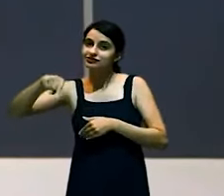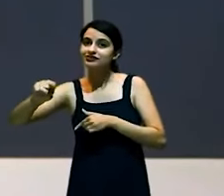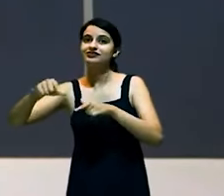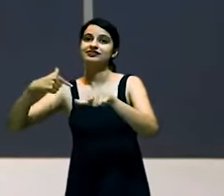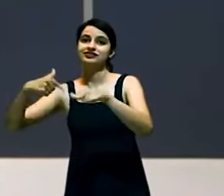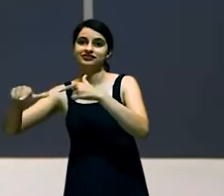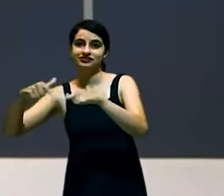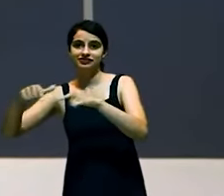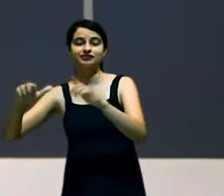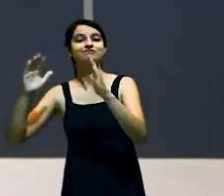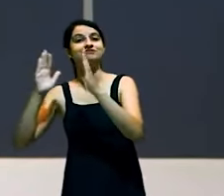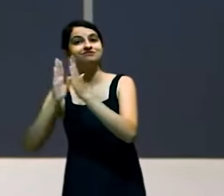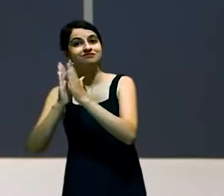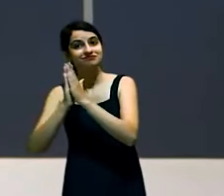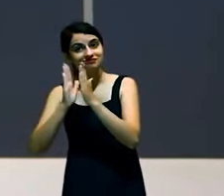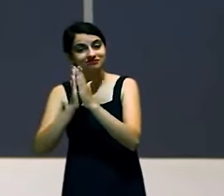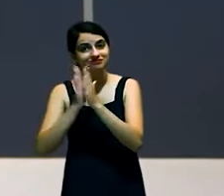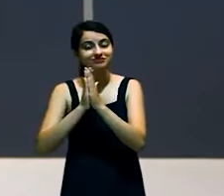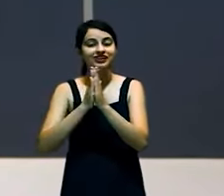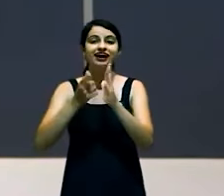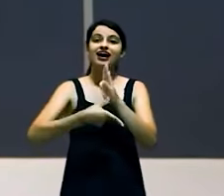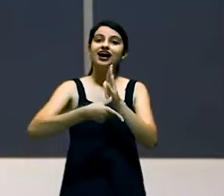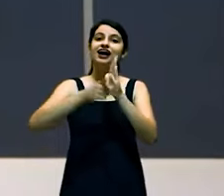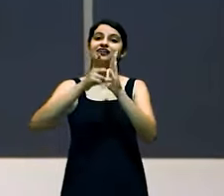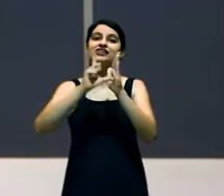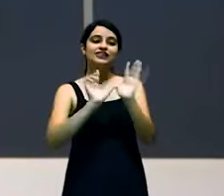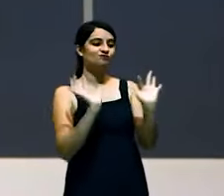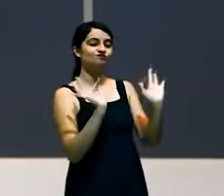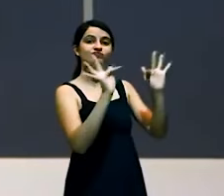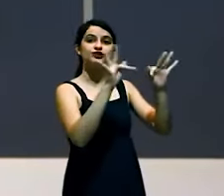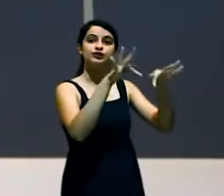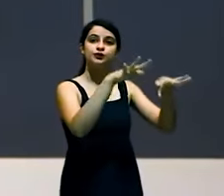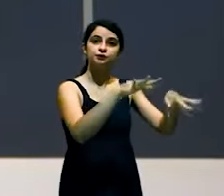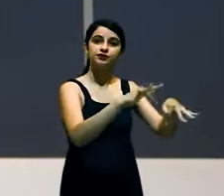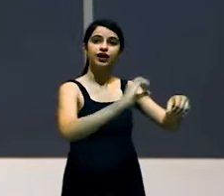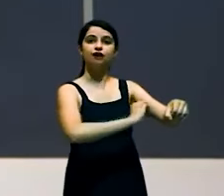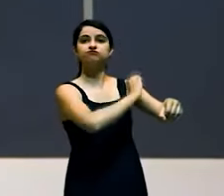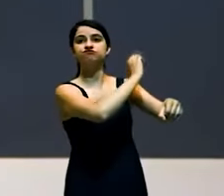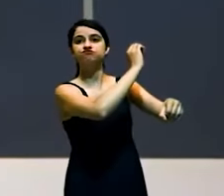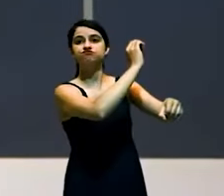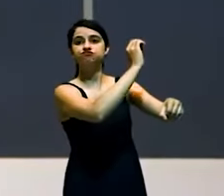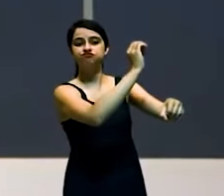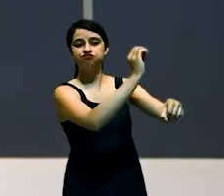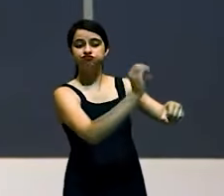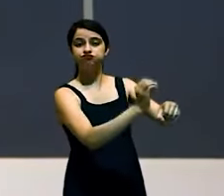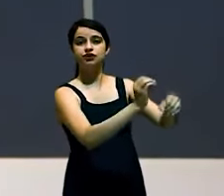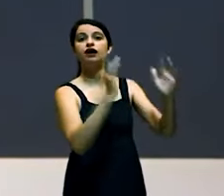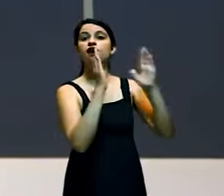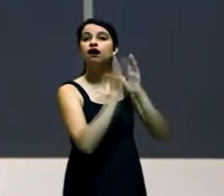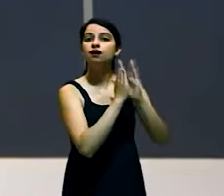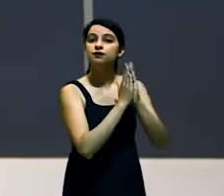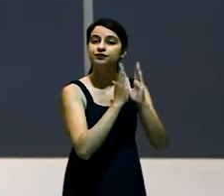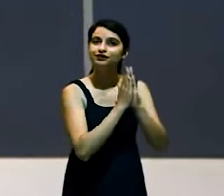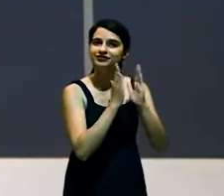Antes de terminar o seu dia, termine falando com Jesus, porque é certo que